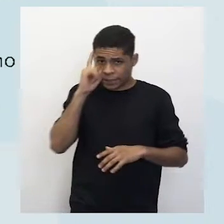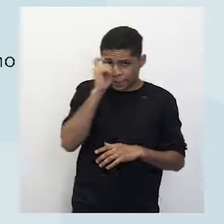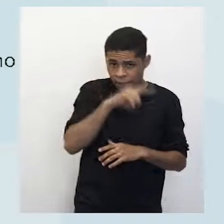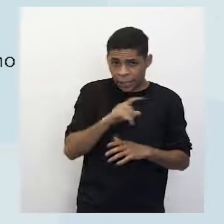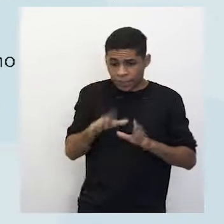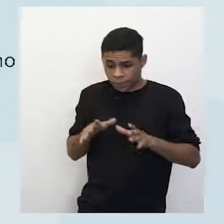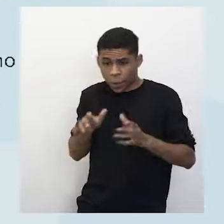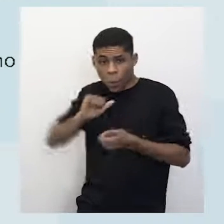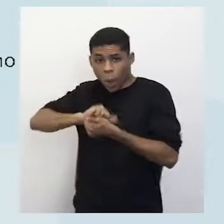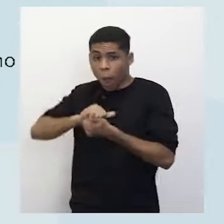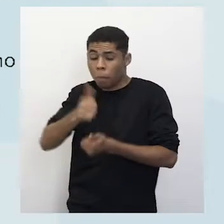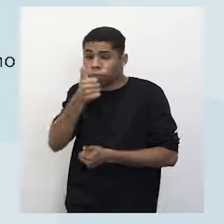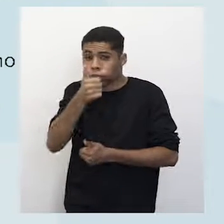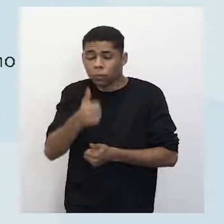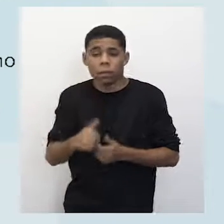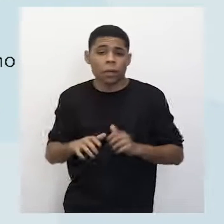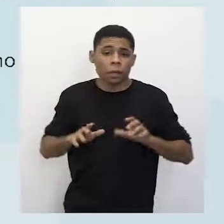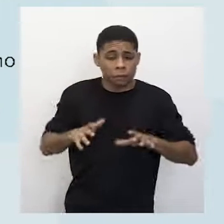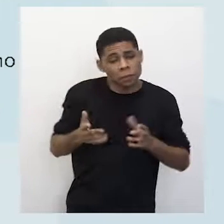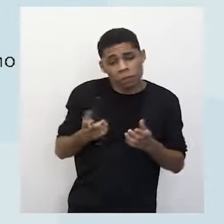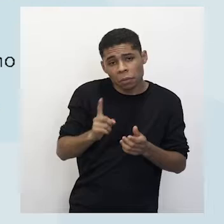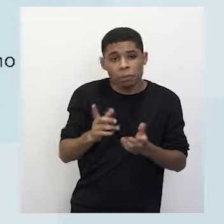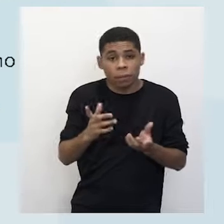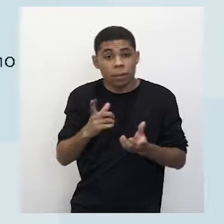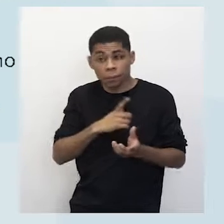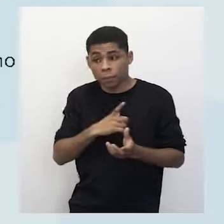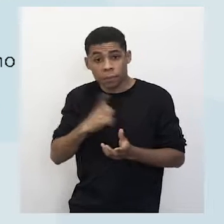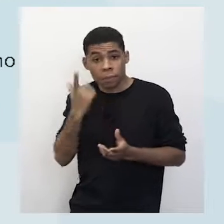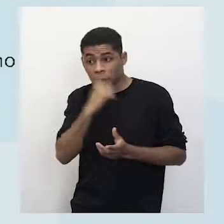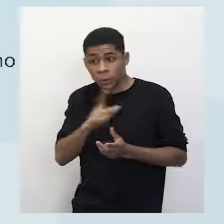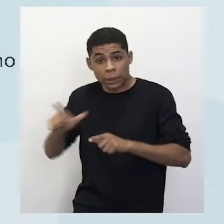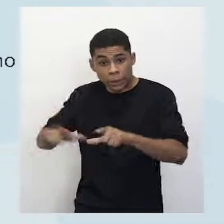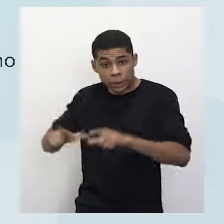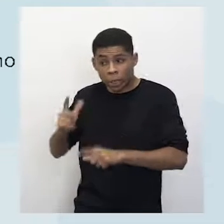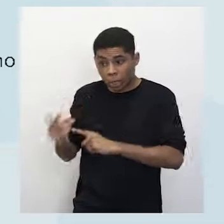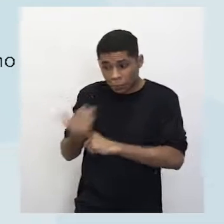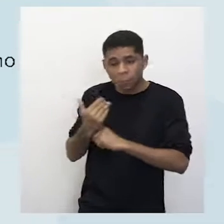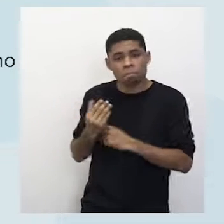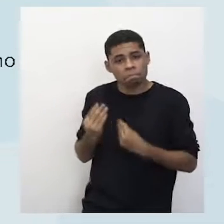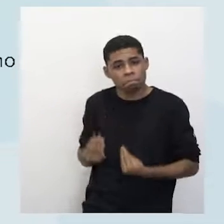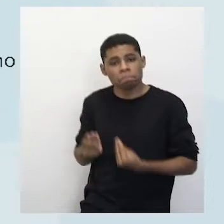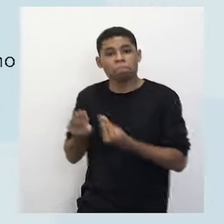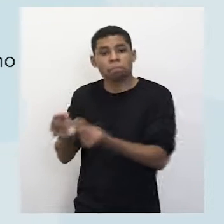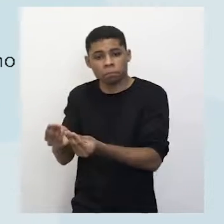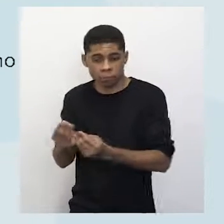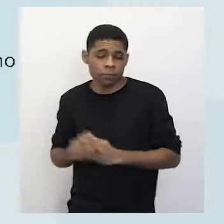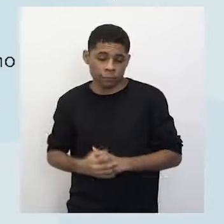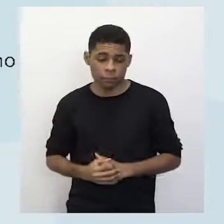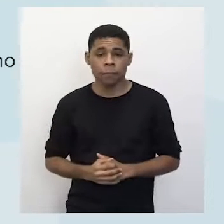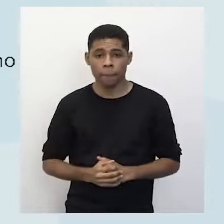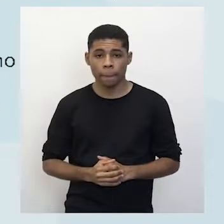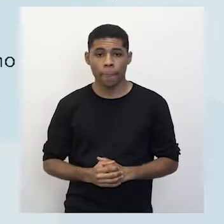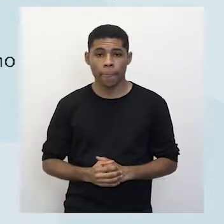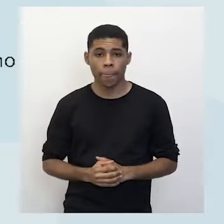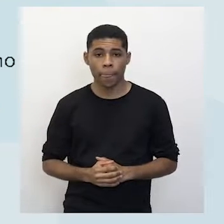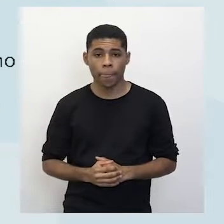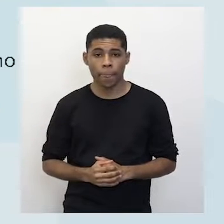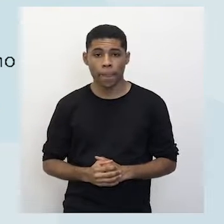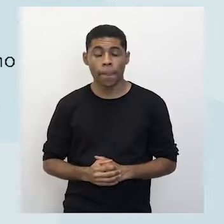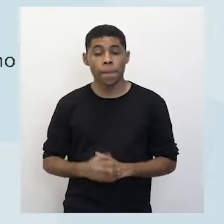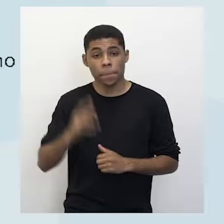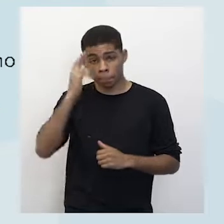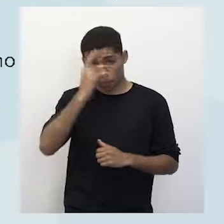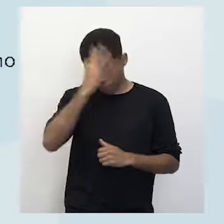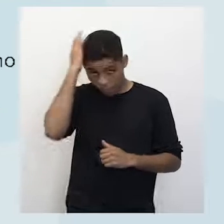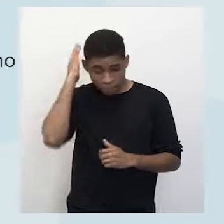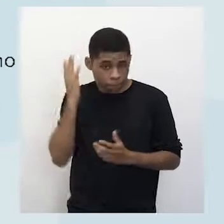terra de boa qualidade, e alguém, como recompensa, né, por essa terra, presta serviços. No caso de Roma,